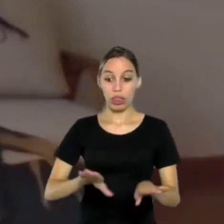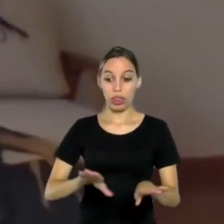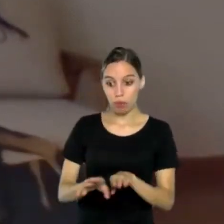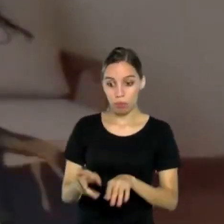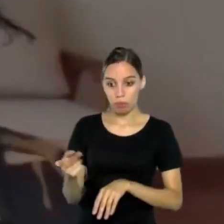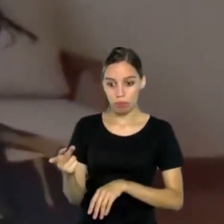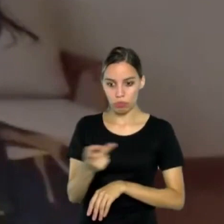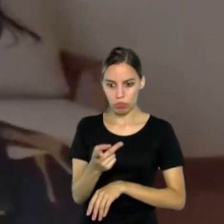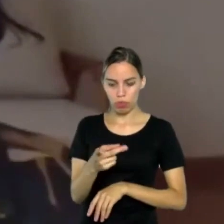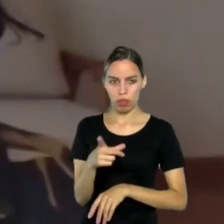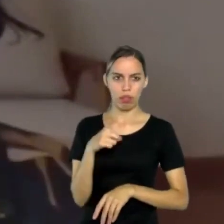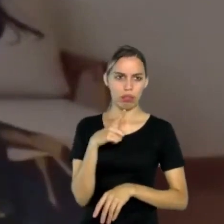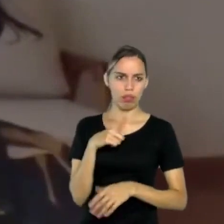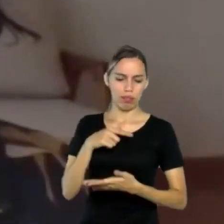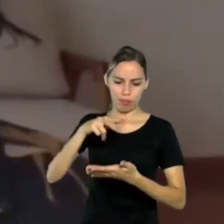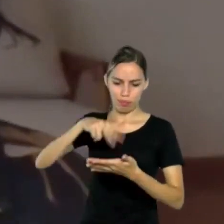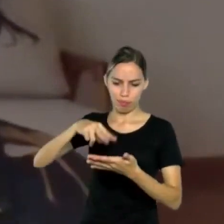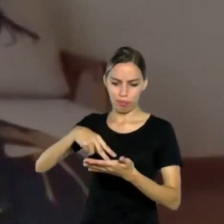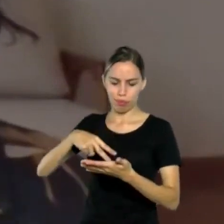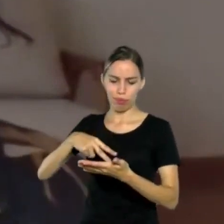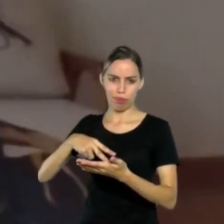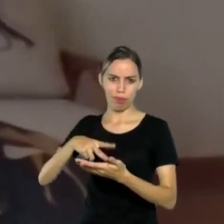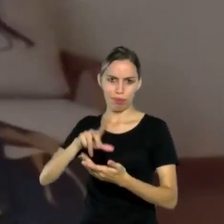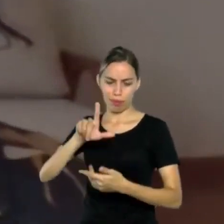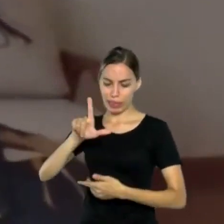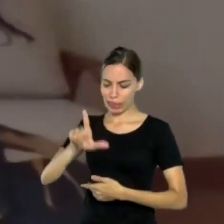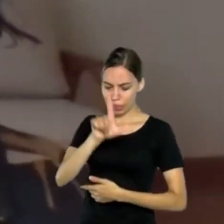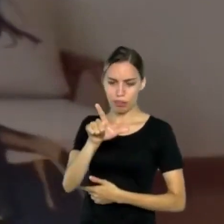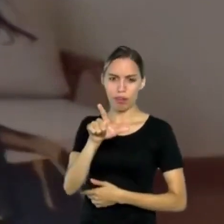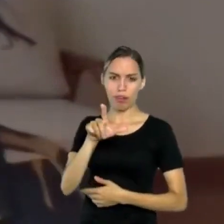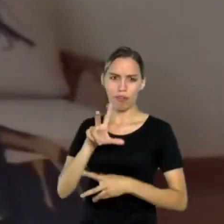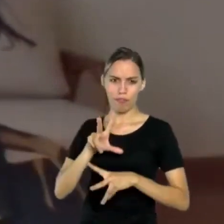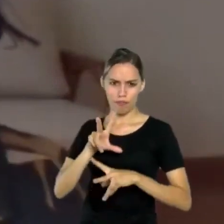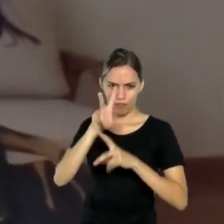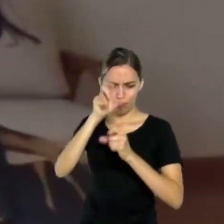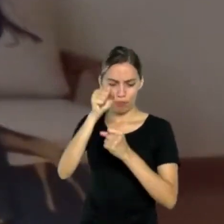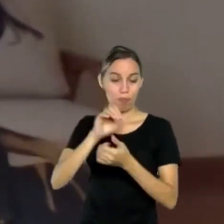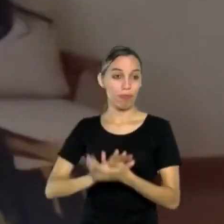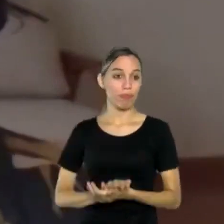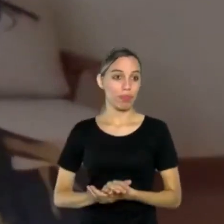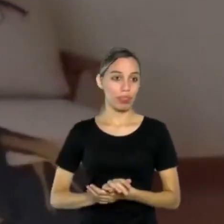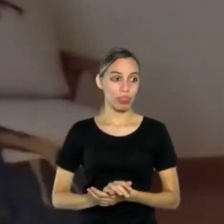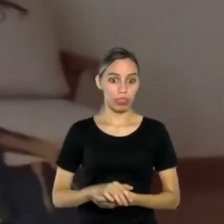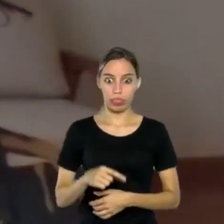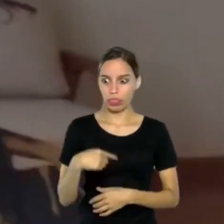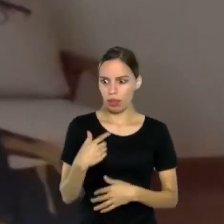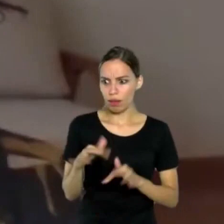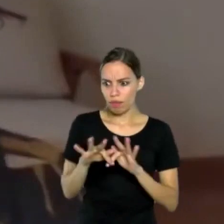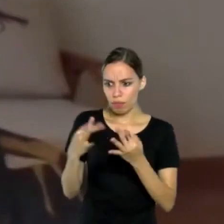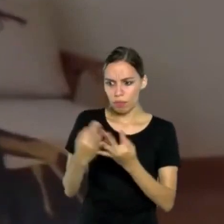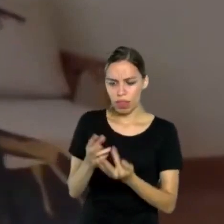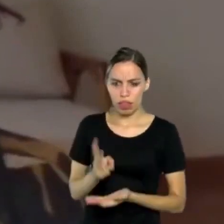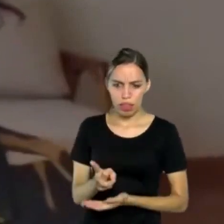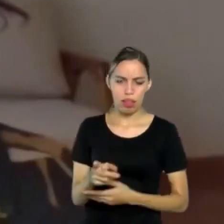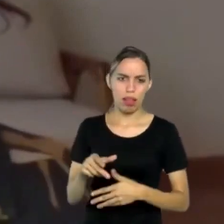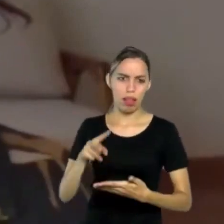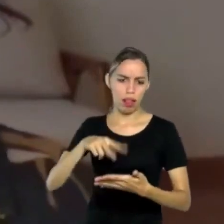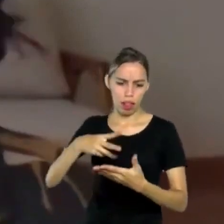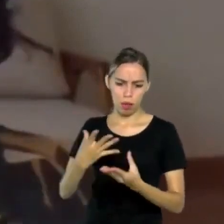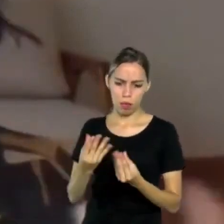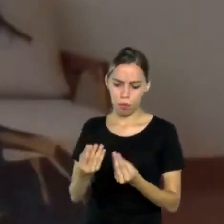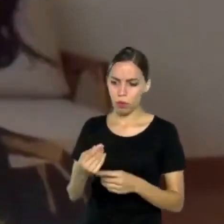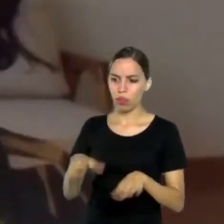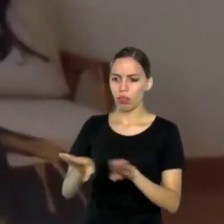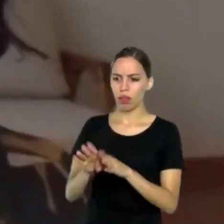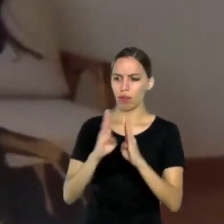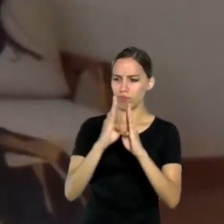muito forte, né? E a gente sempre leu muito, sempre teve muito livro em casa,